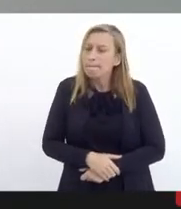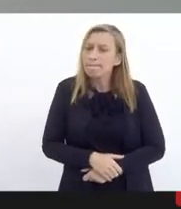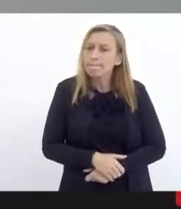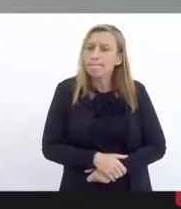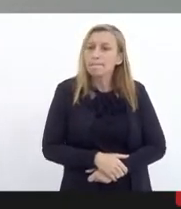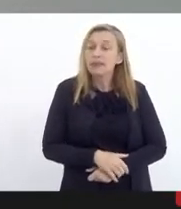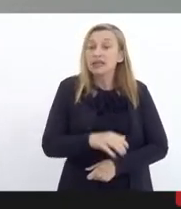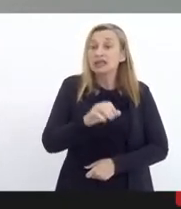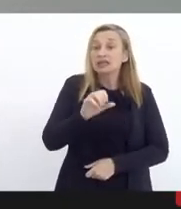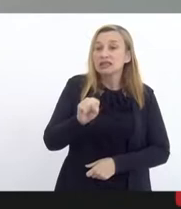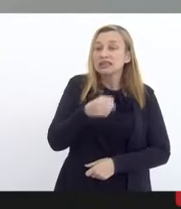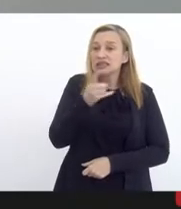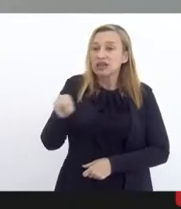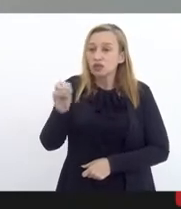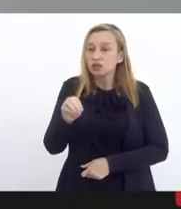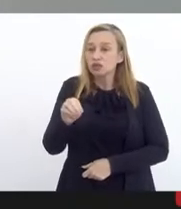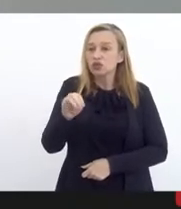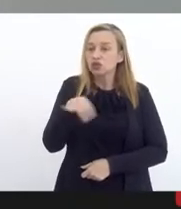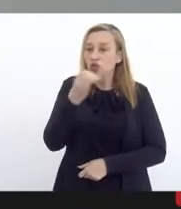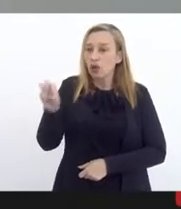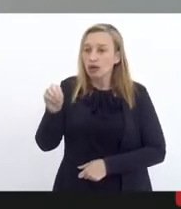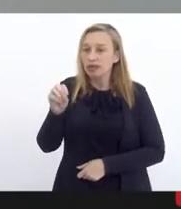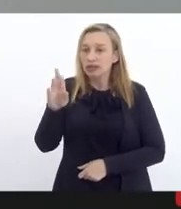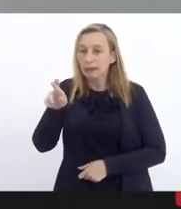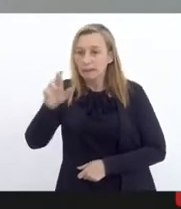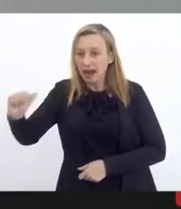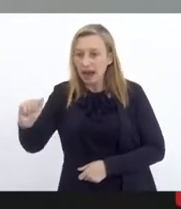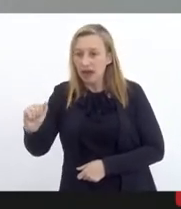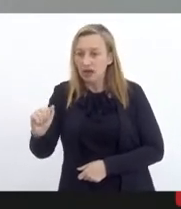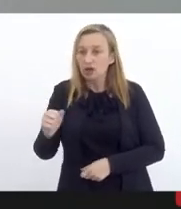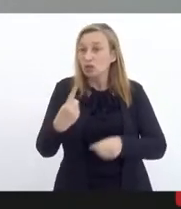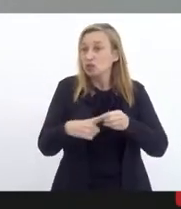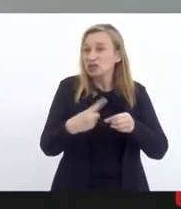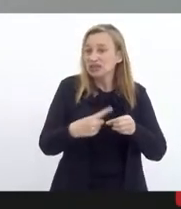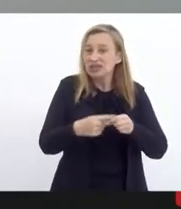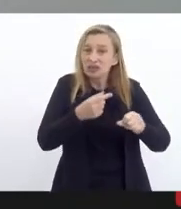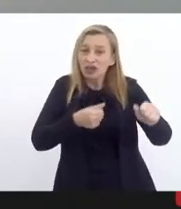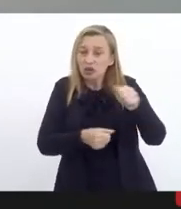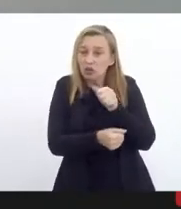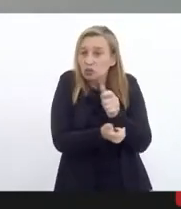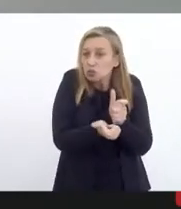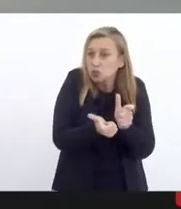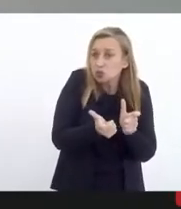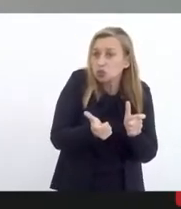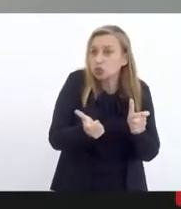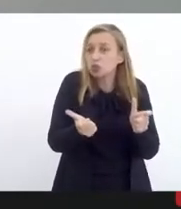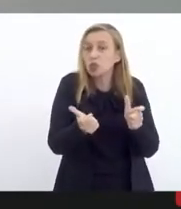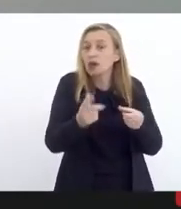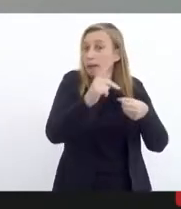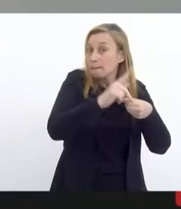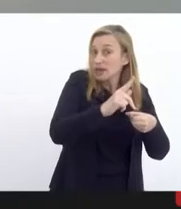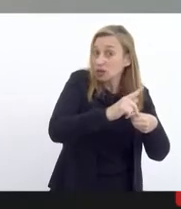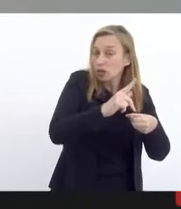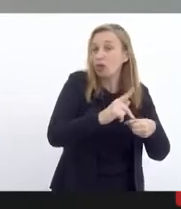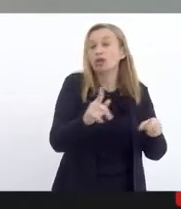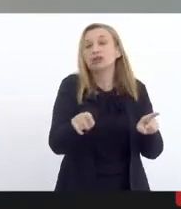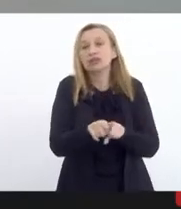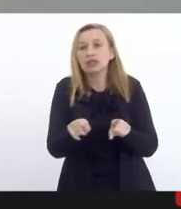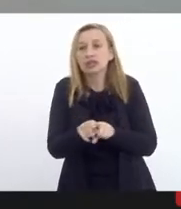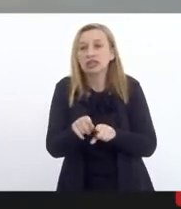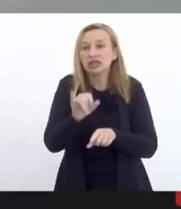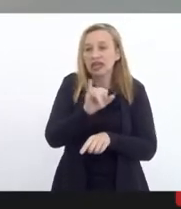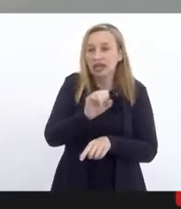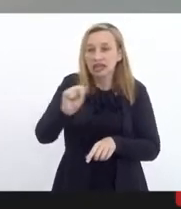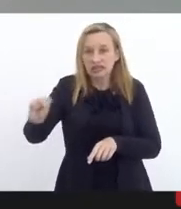em São João da Barra, que é um município que tem recursos, né, em abundância, tanto de petróleo quanto de